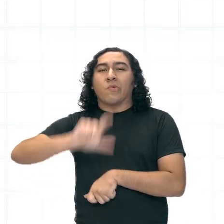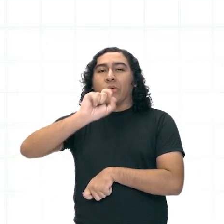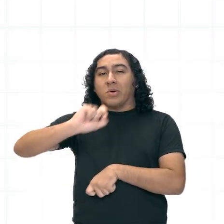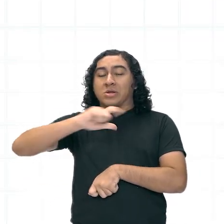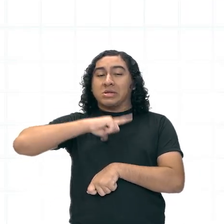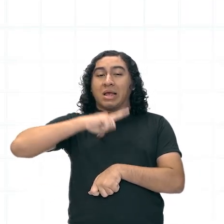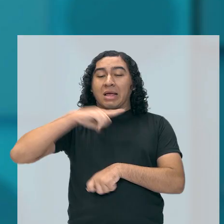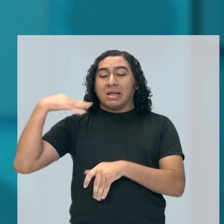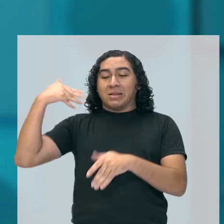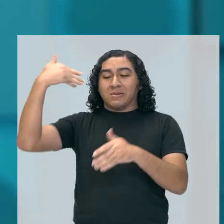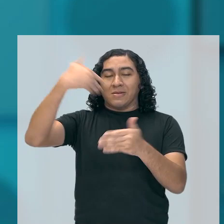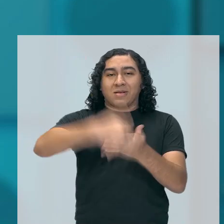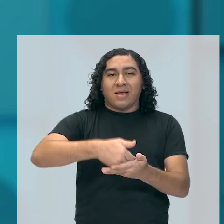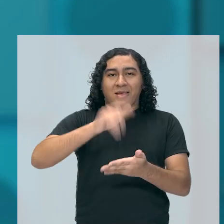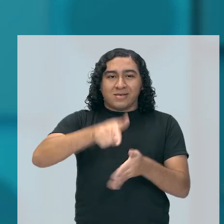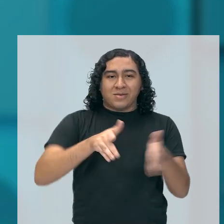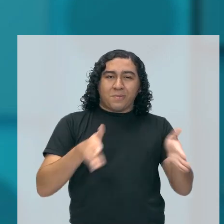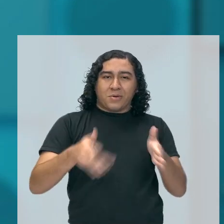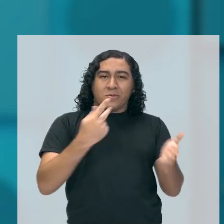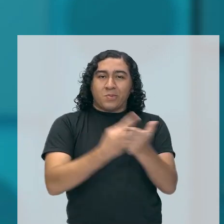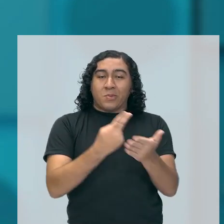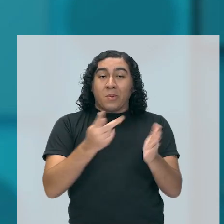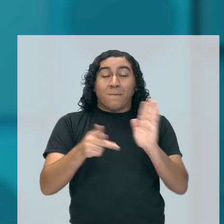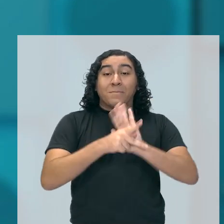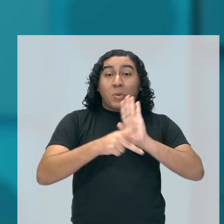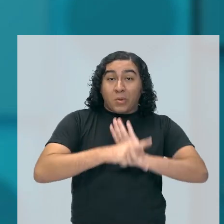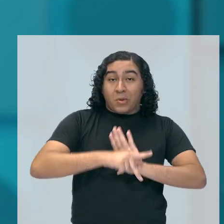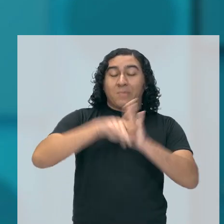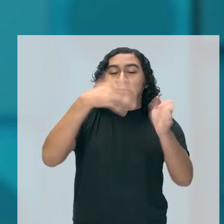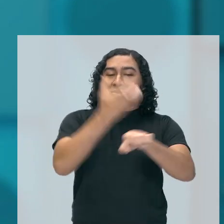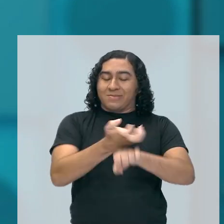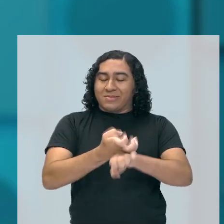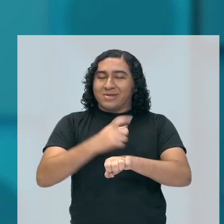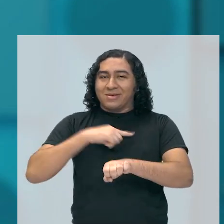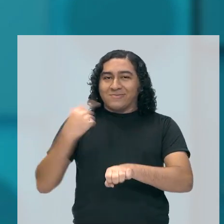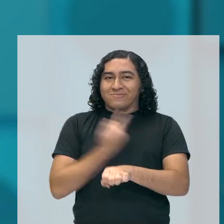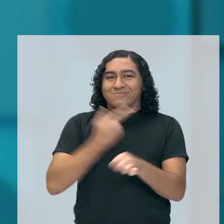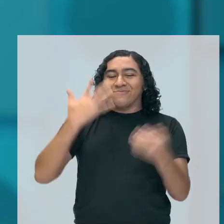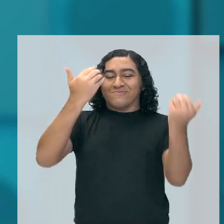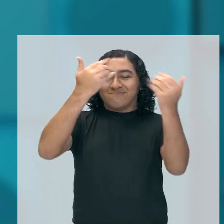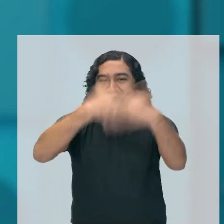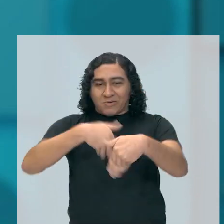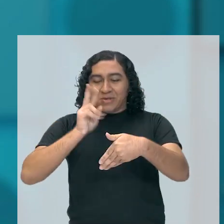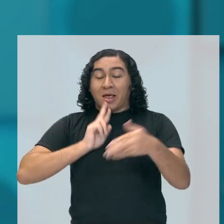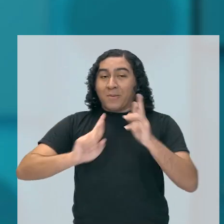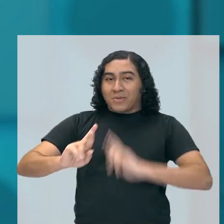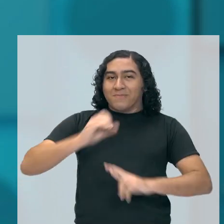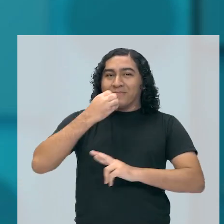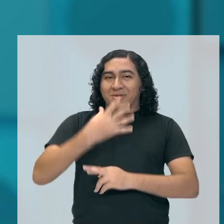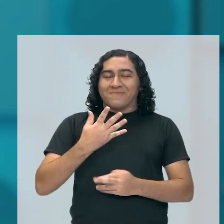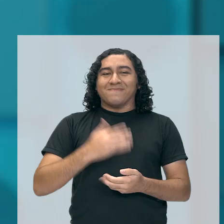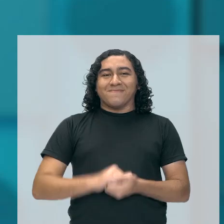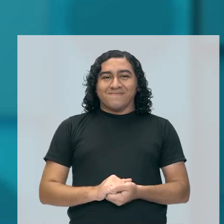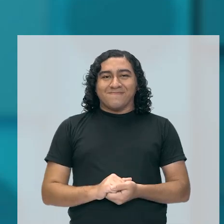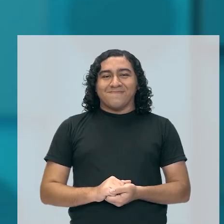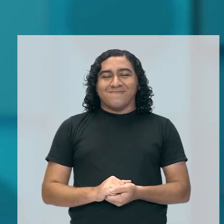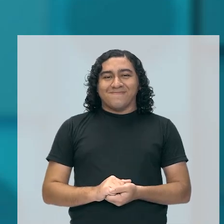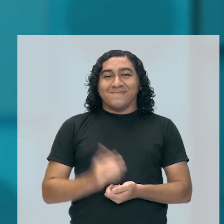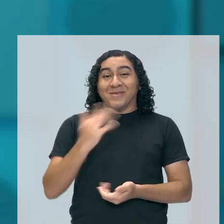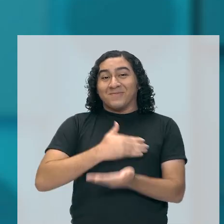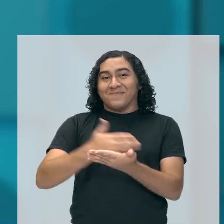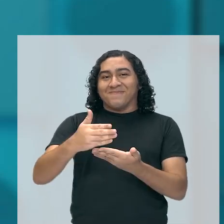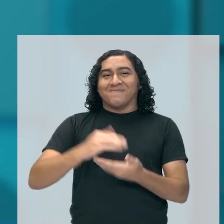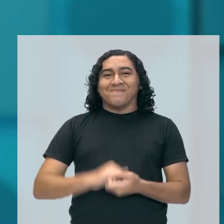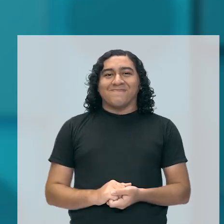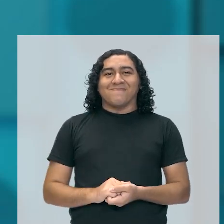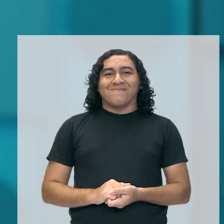que foi trabalhado durante esta unidade para que possamos fazer a nossa avaliação, verificar o que aprendemos, certo?